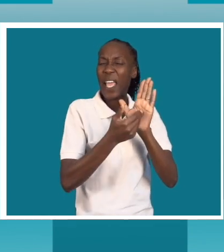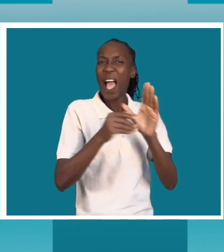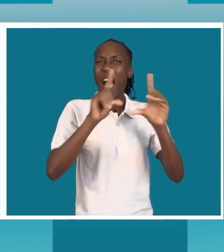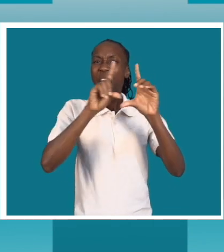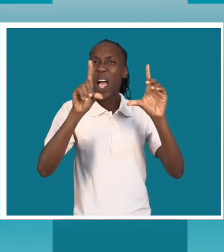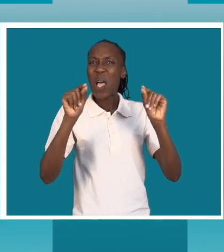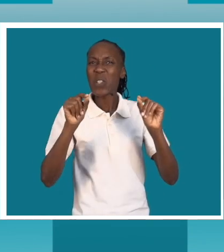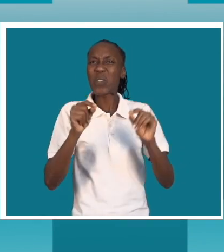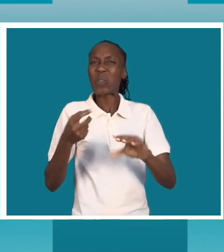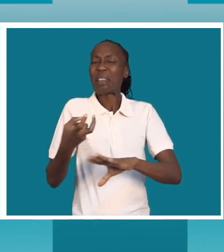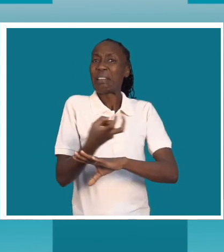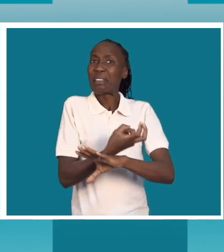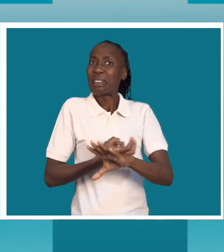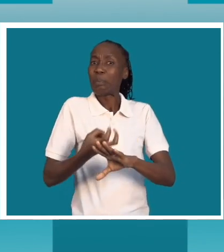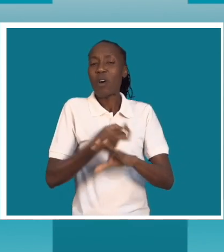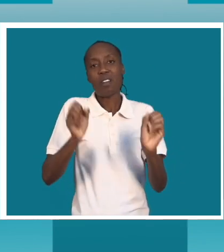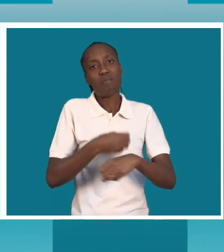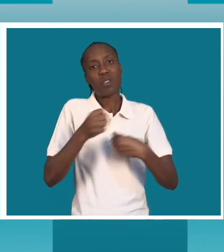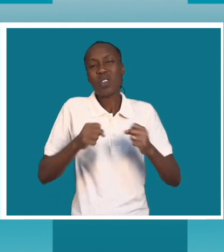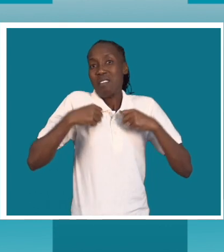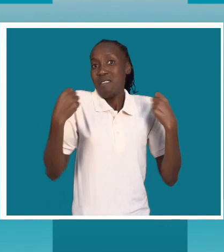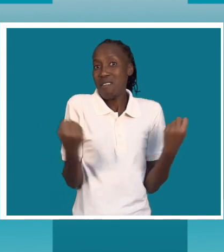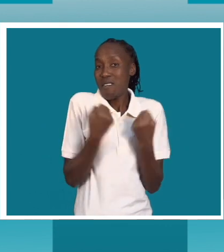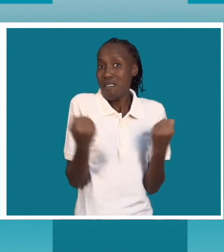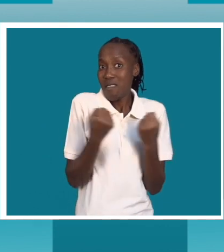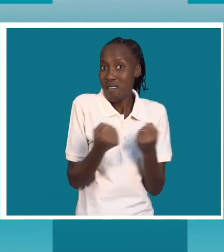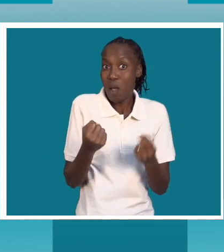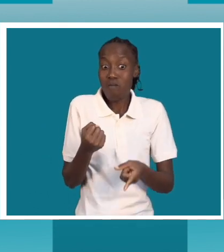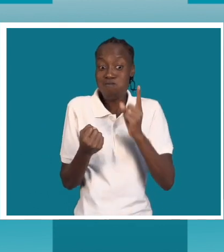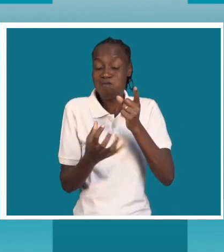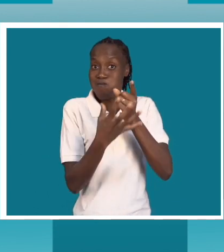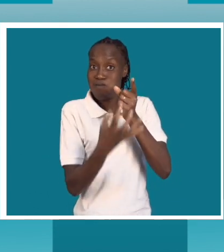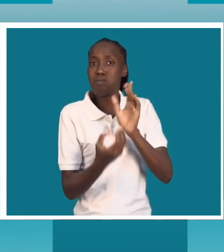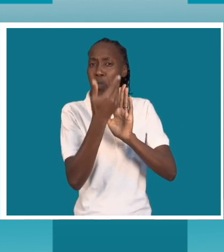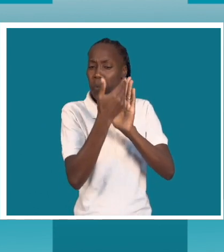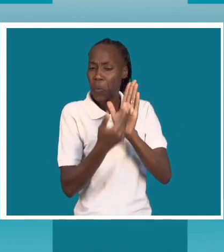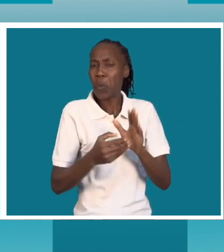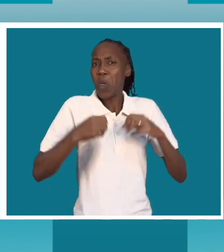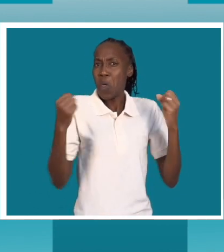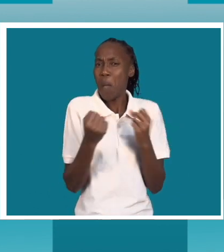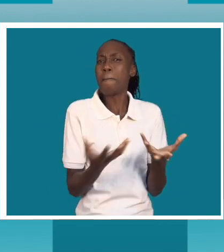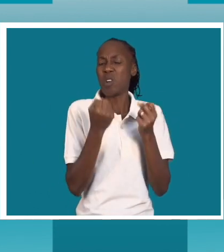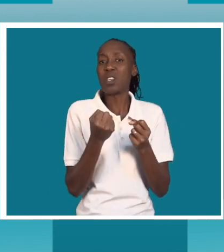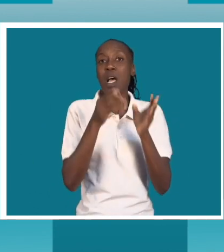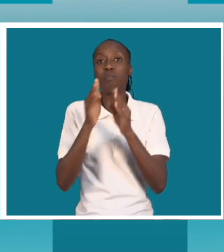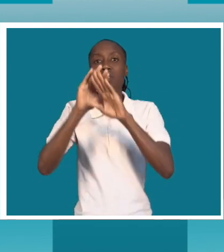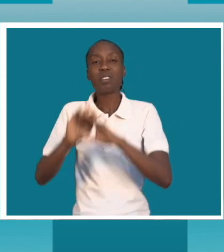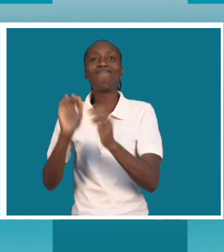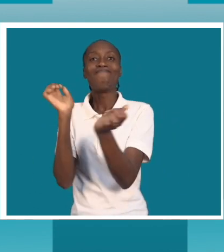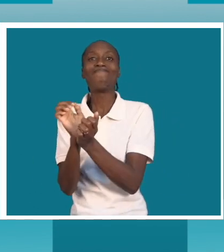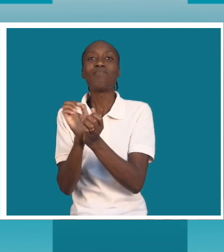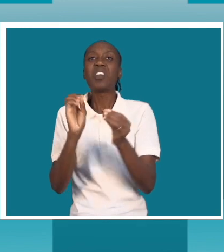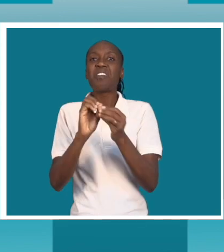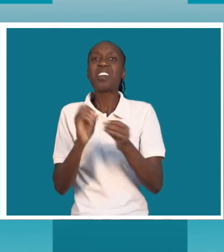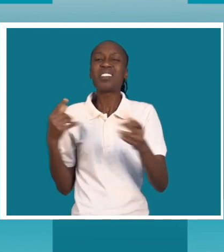que podem fazer em frações de segundo, mas a pessoa fica muito tempo na cadeia, não é levada para o hospital. Nós, como associação, repudiamos